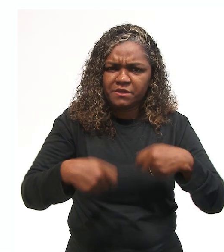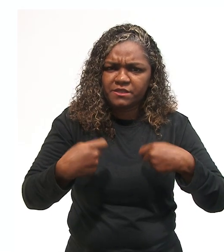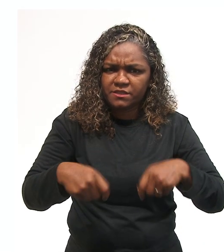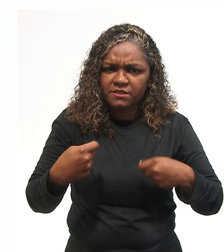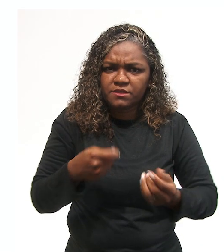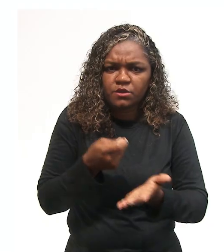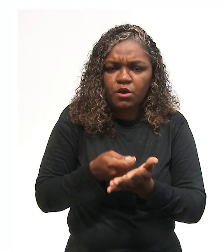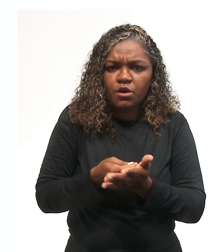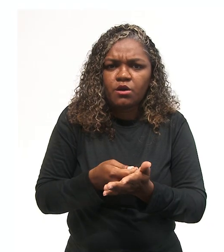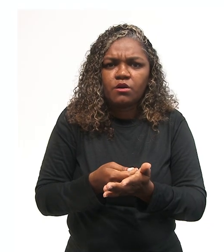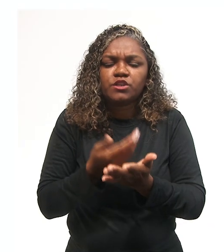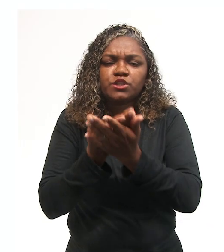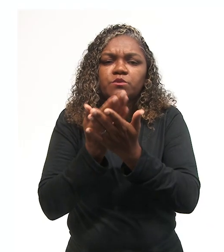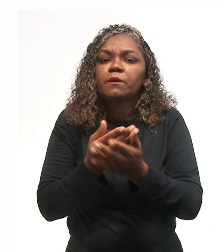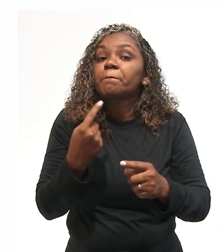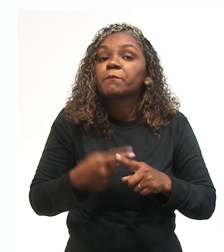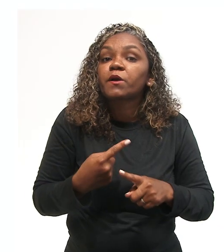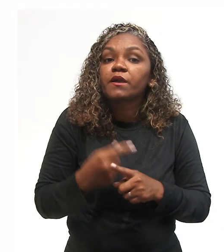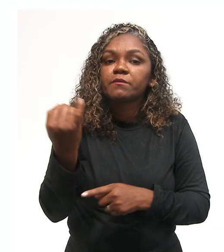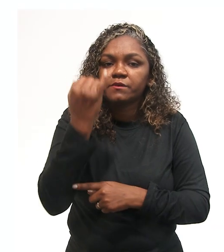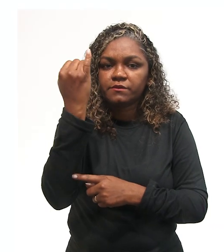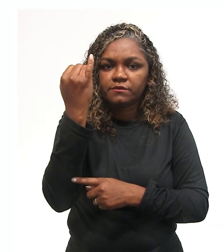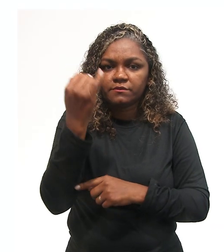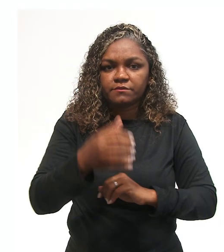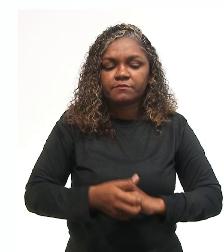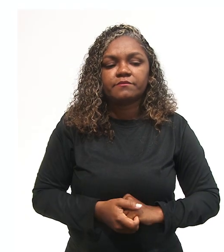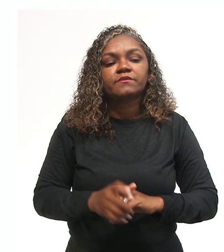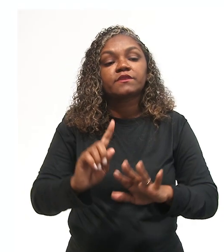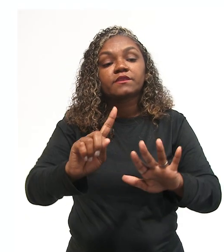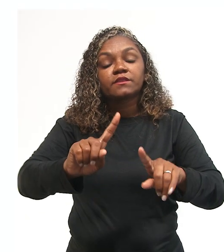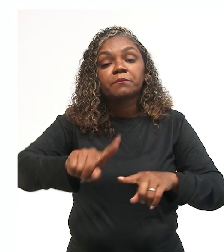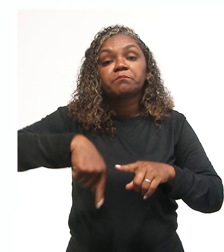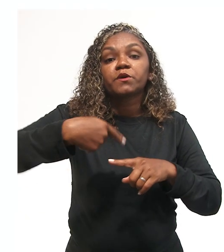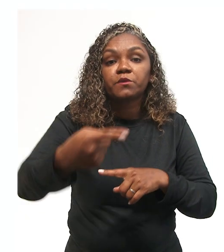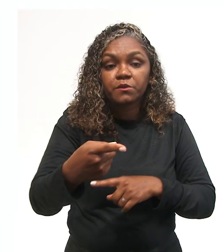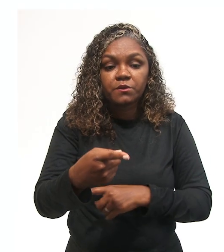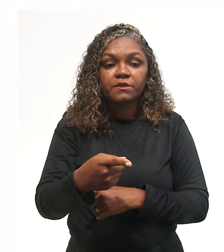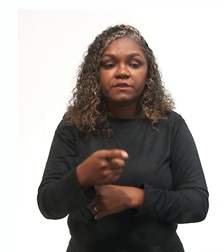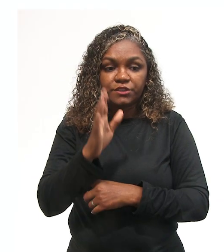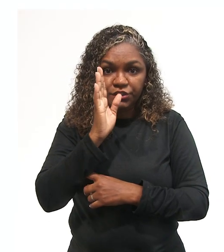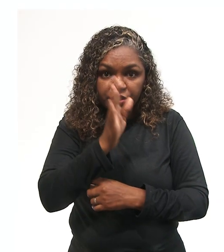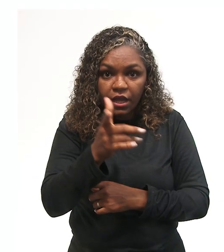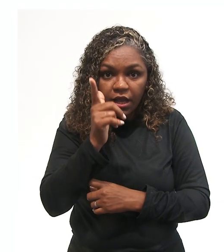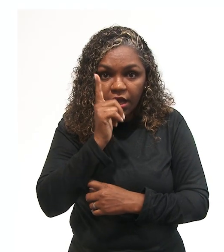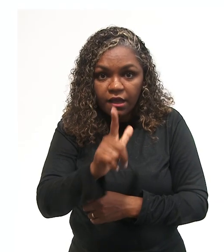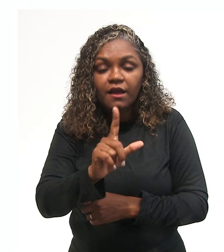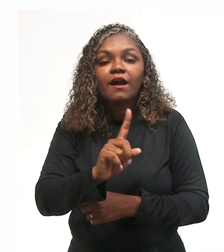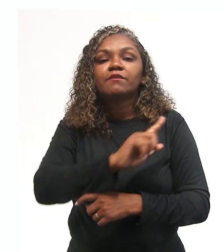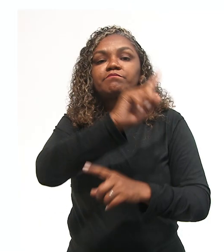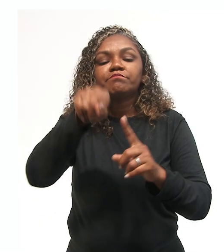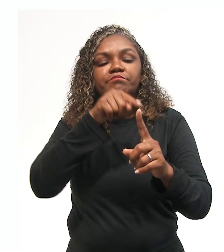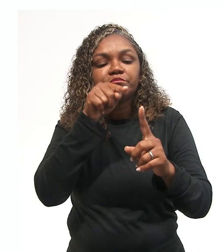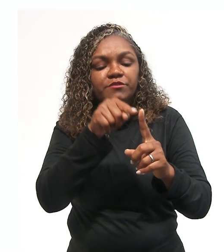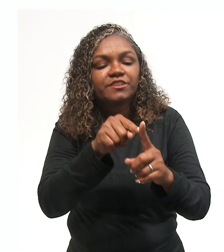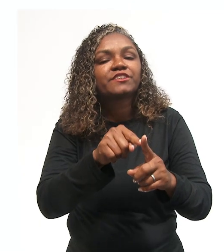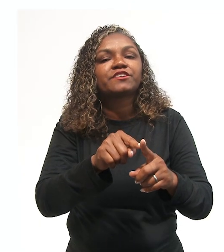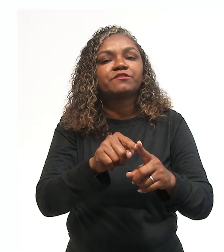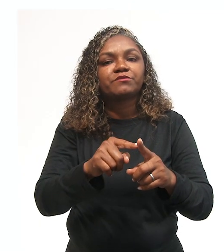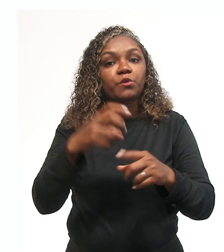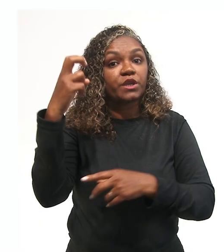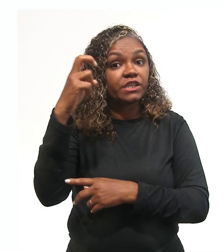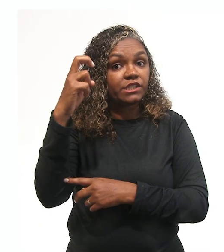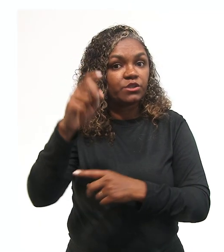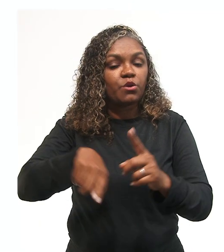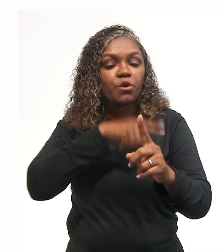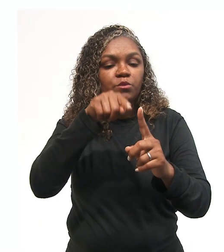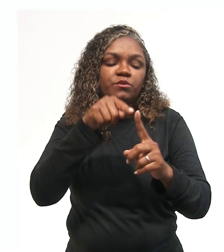estudado, tá? E ao fazer isso, você tem aí um direcionamento também para os objetivos. Por quê?